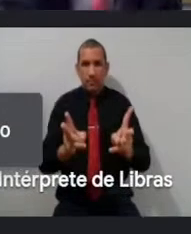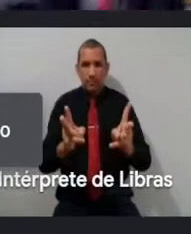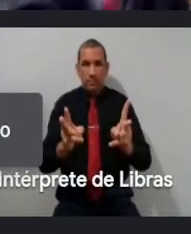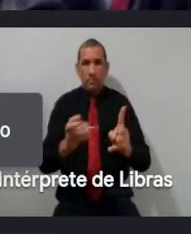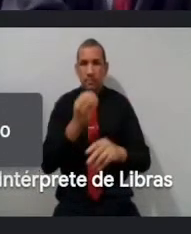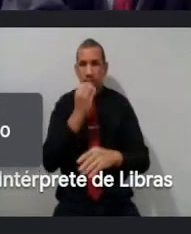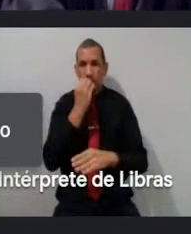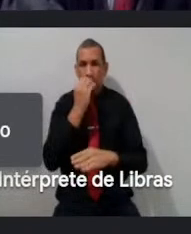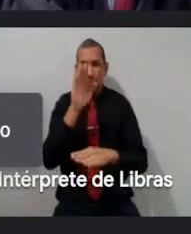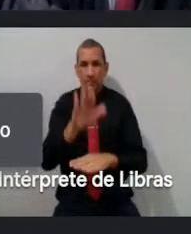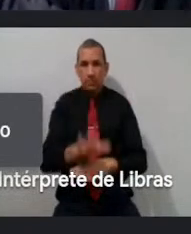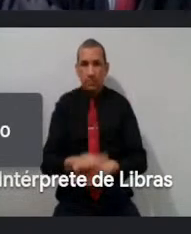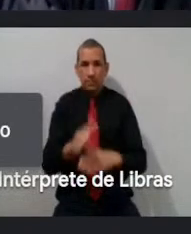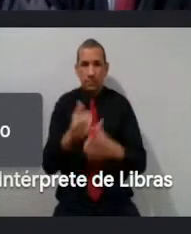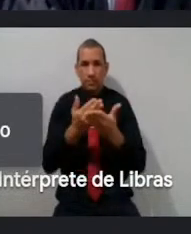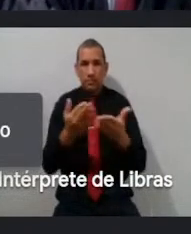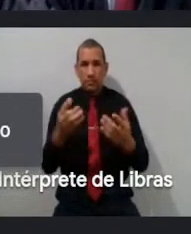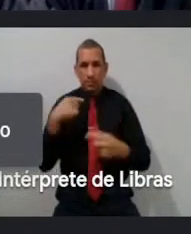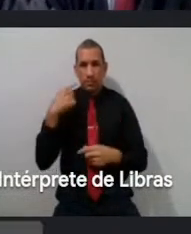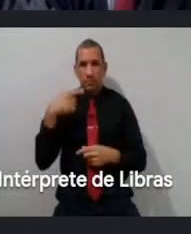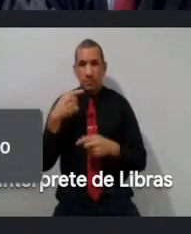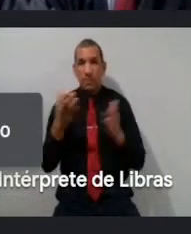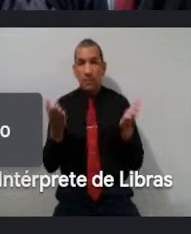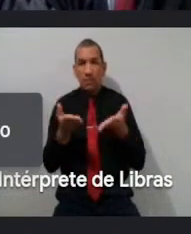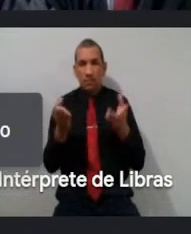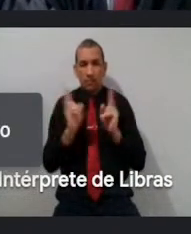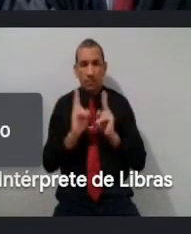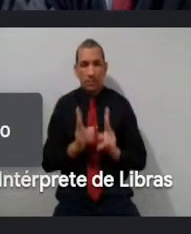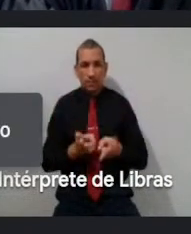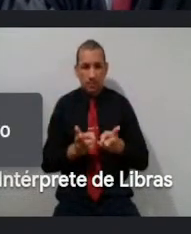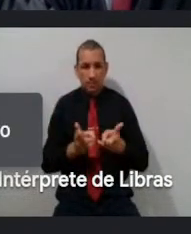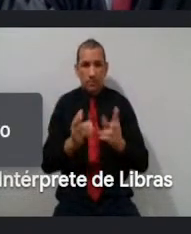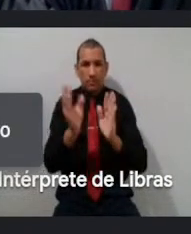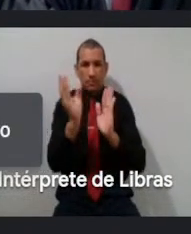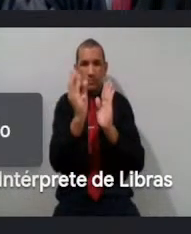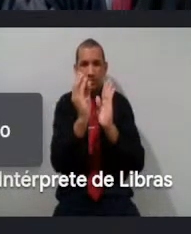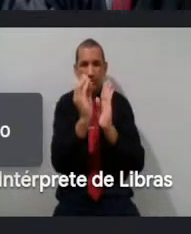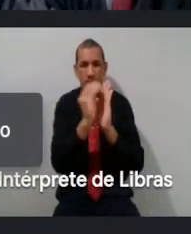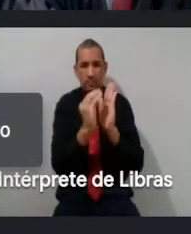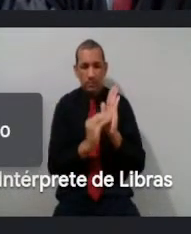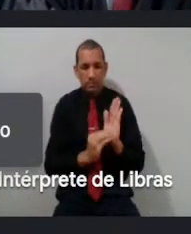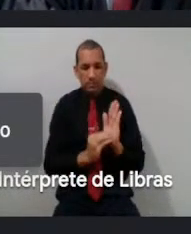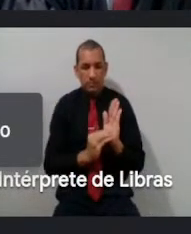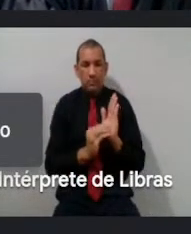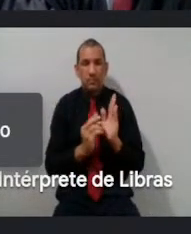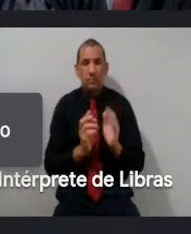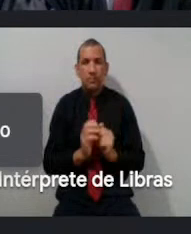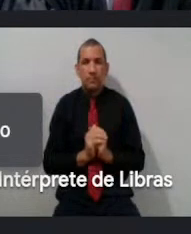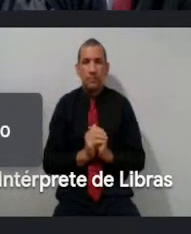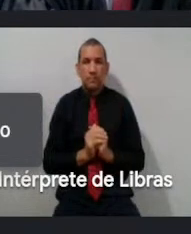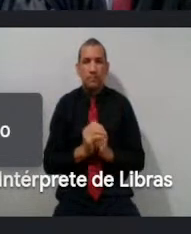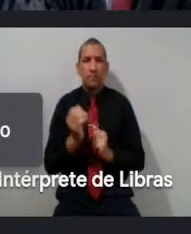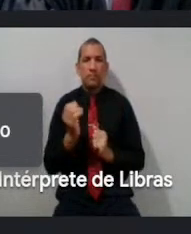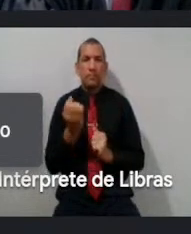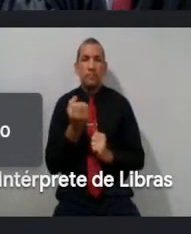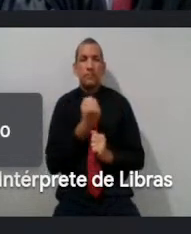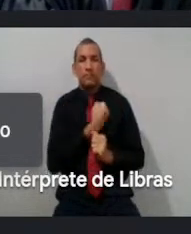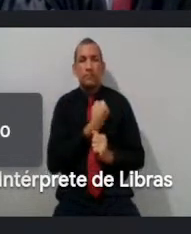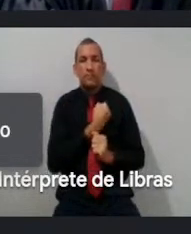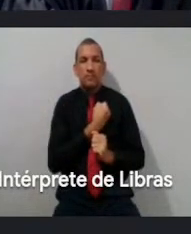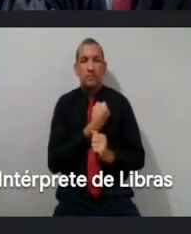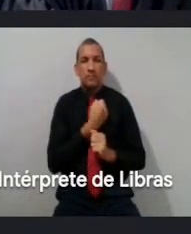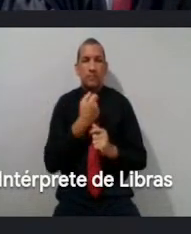uma boa tarde advogados como dar continuidade à nossa pauta tô indo para pauta